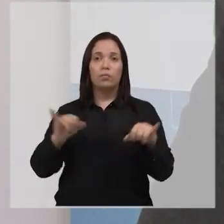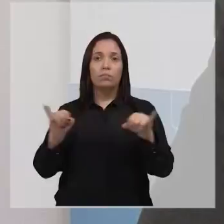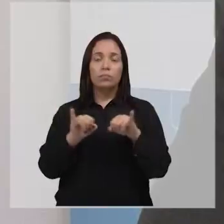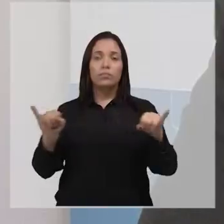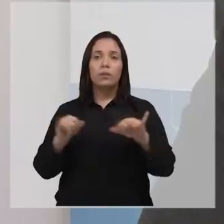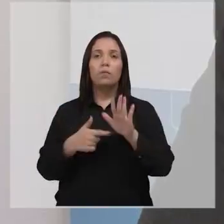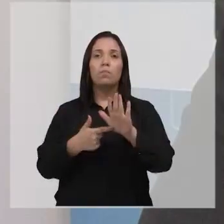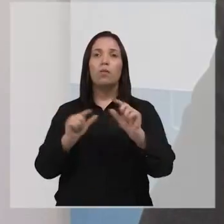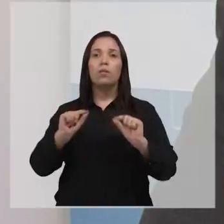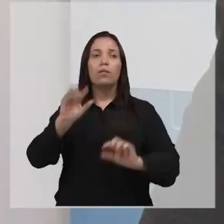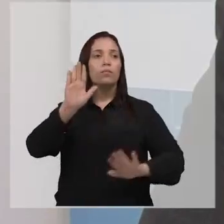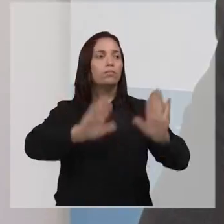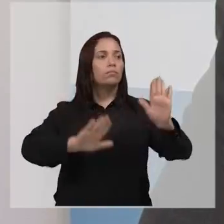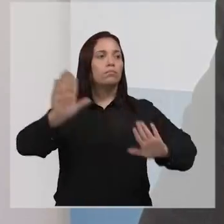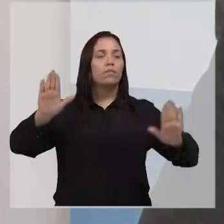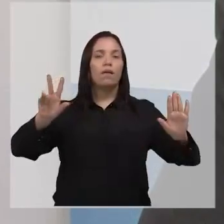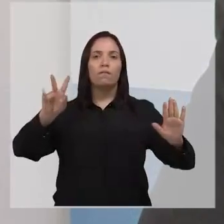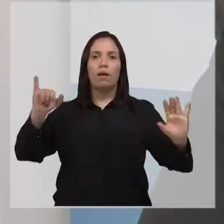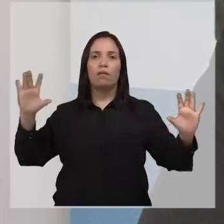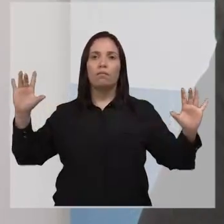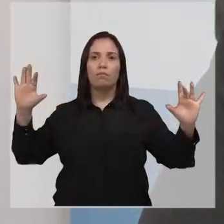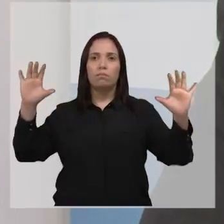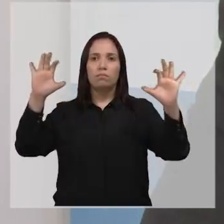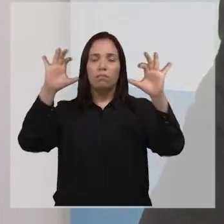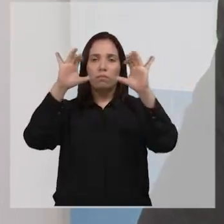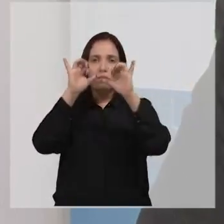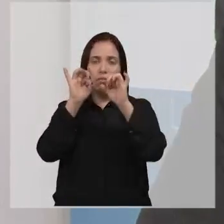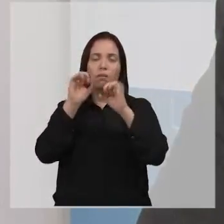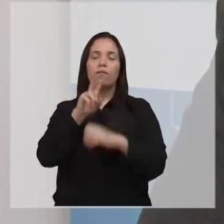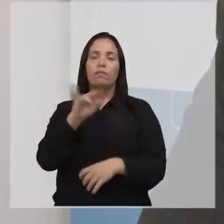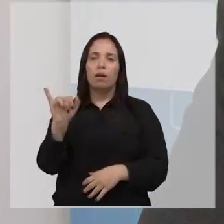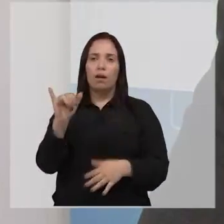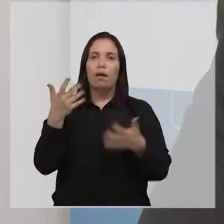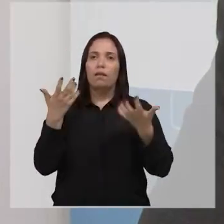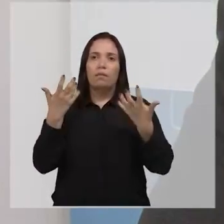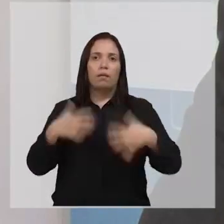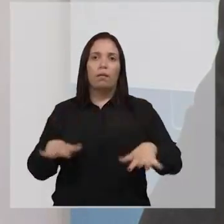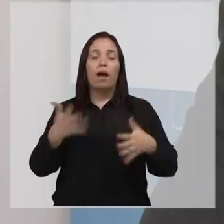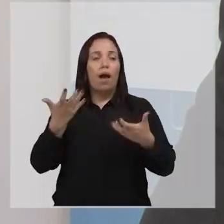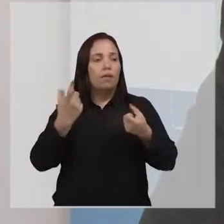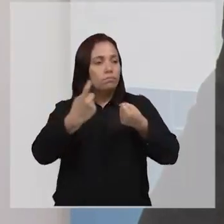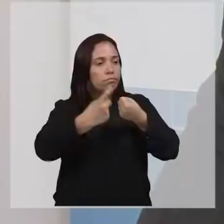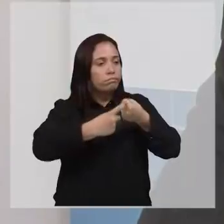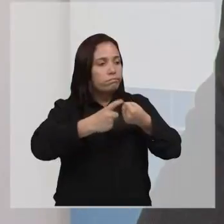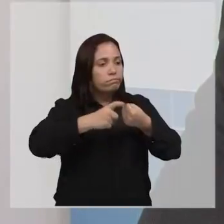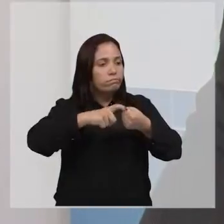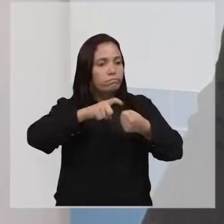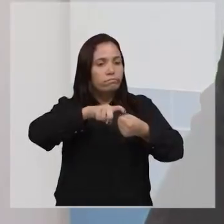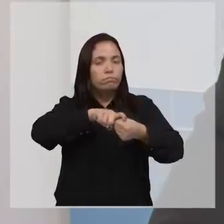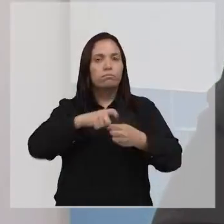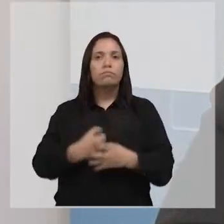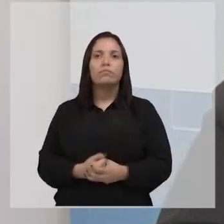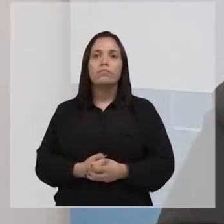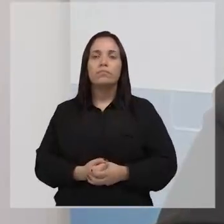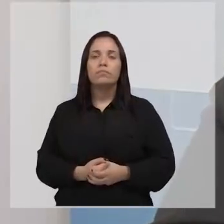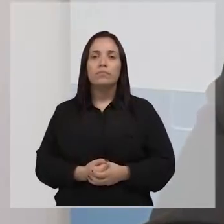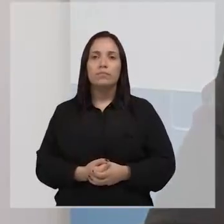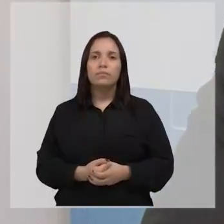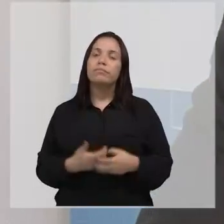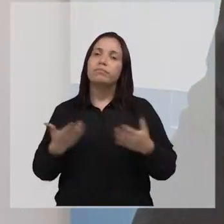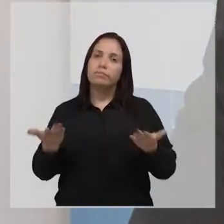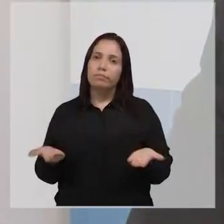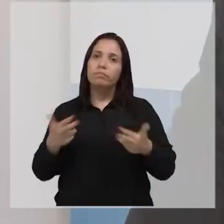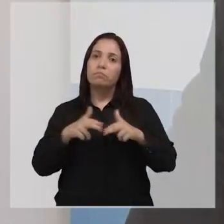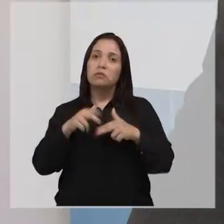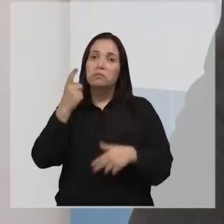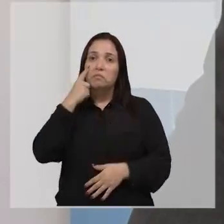faz com que as outras candidaturas diminuem e possam até querer fechar com ele antes da convenção. Pronto, você falou tudo. É o